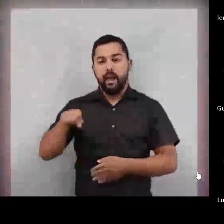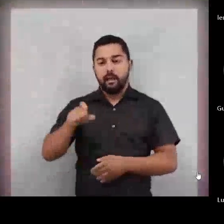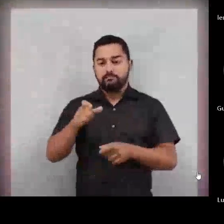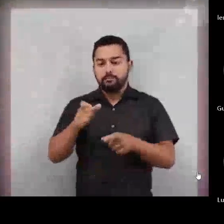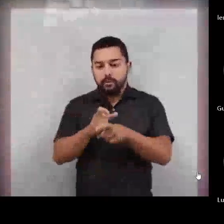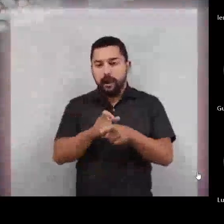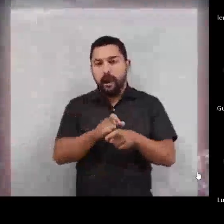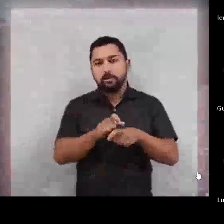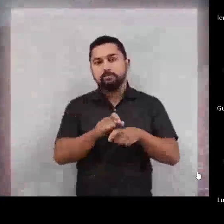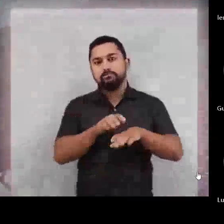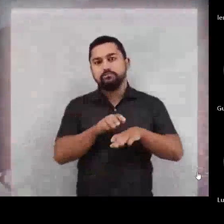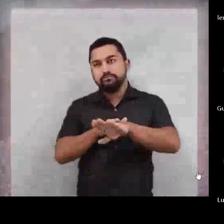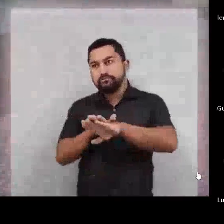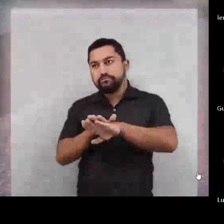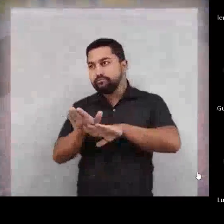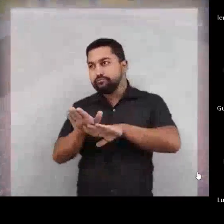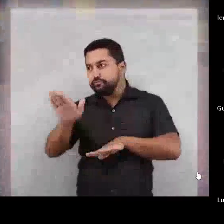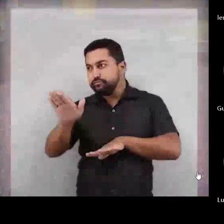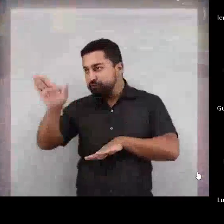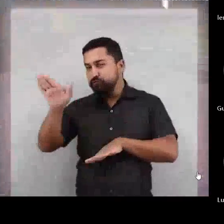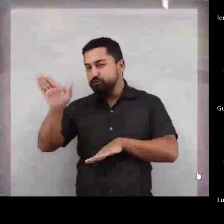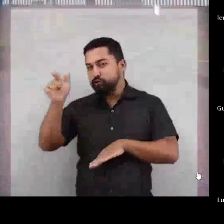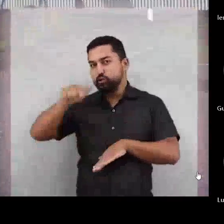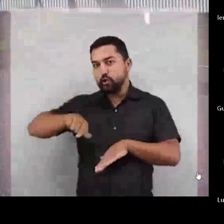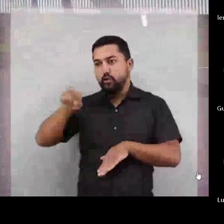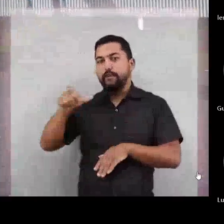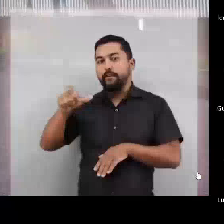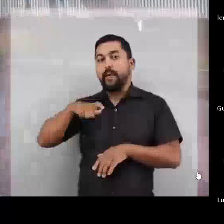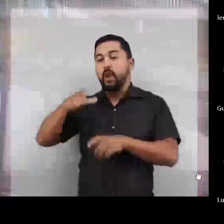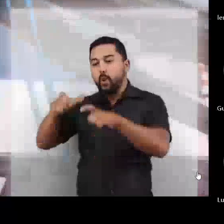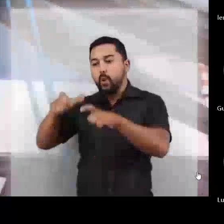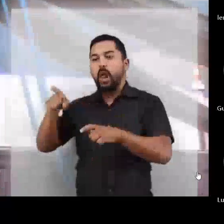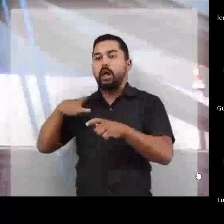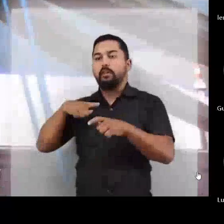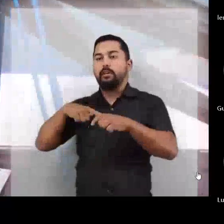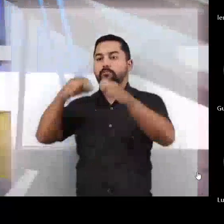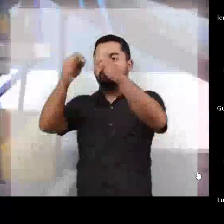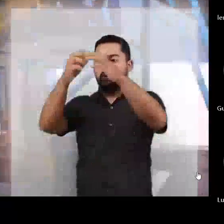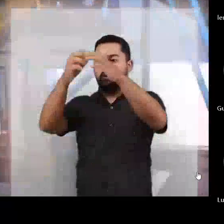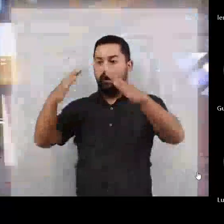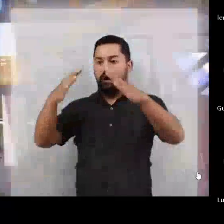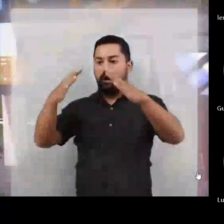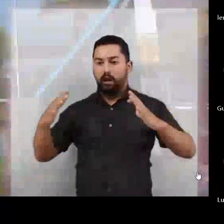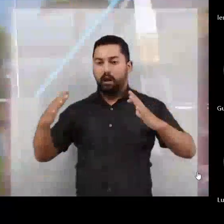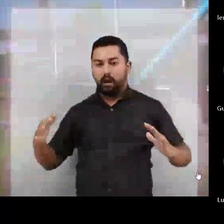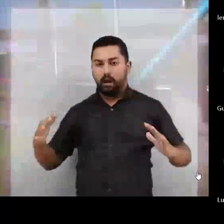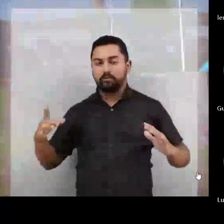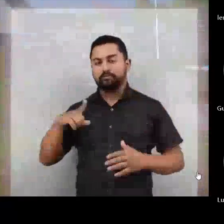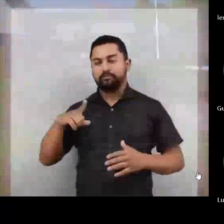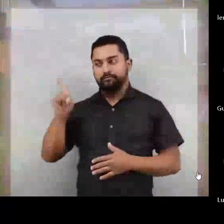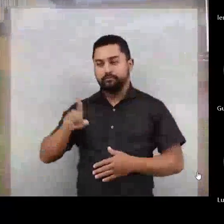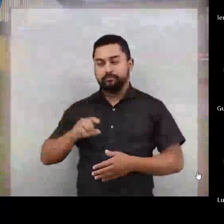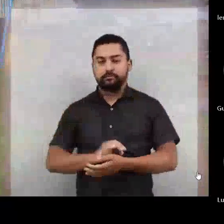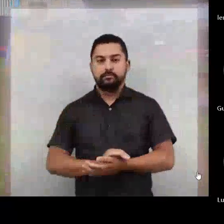que por sua vez são transportados por uma esteira até os silos de estocagem.